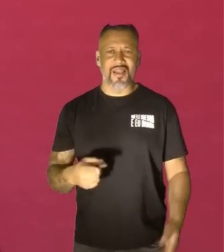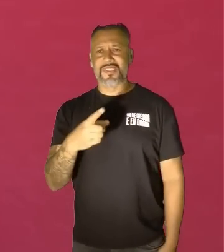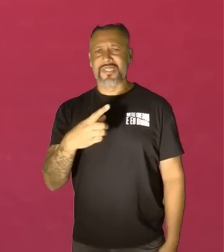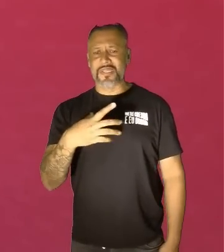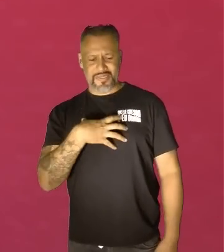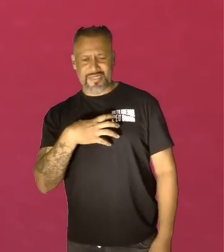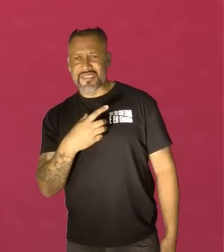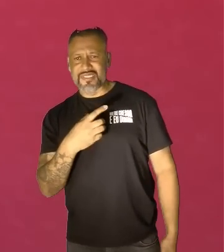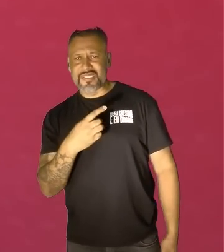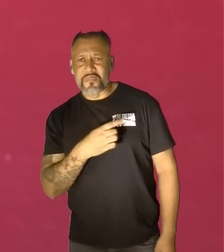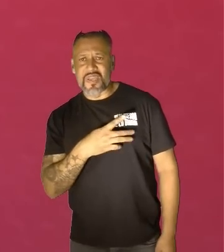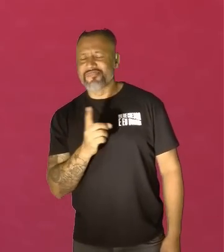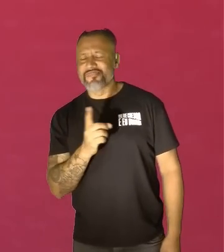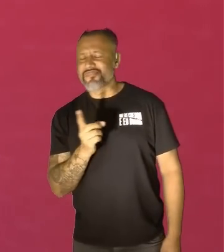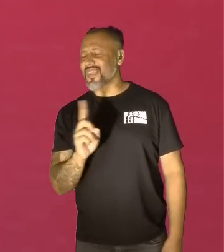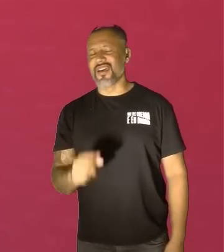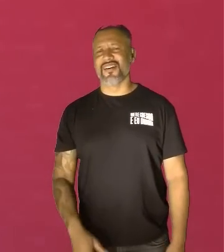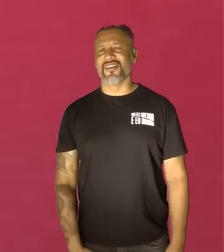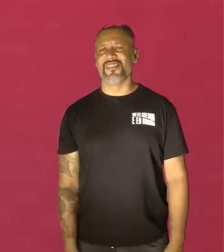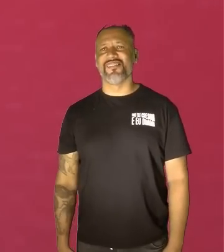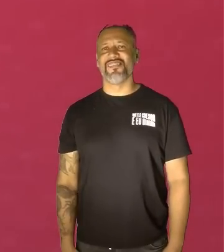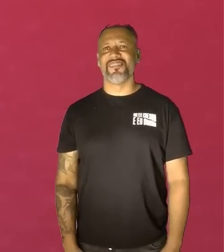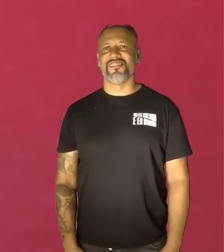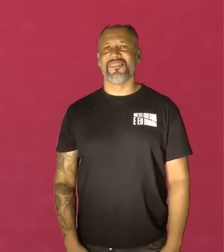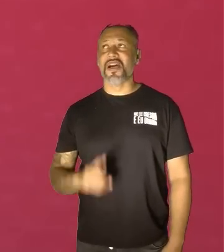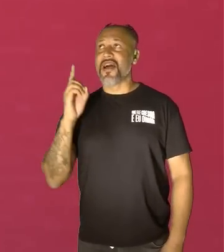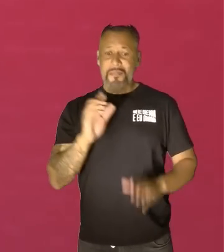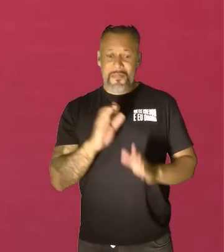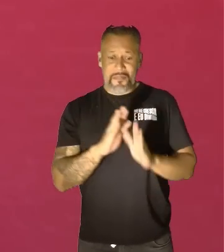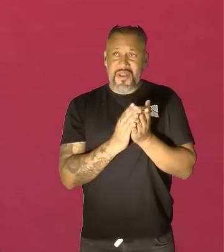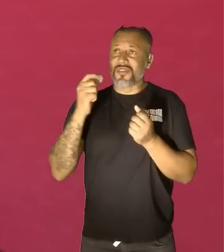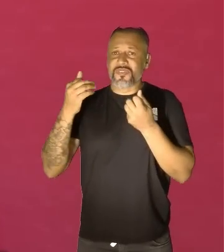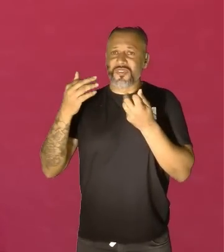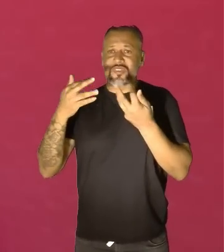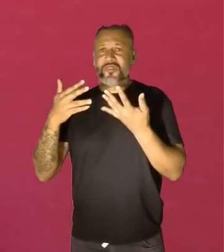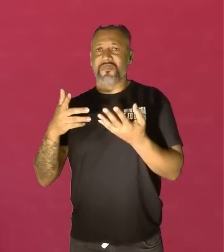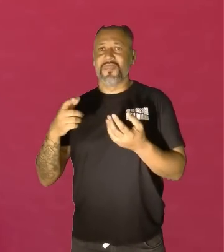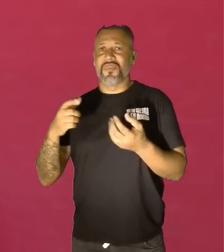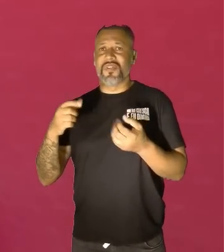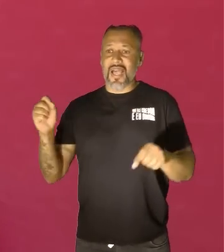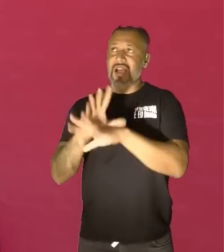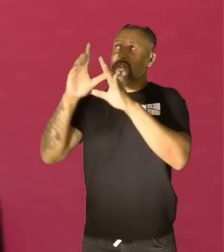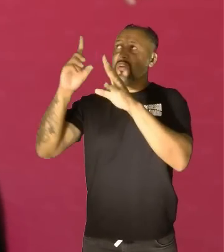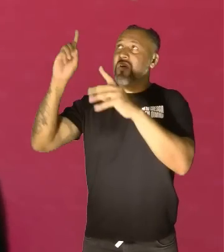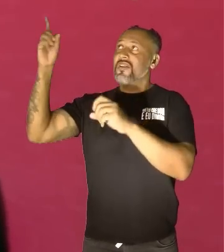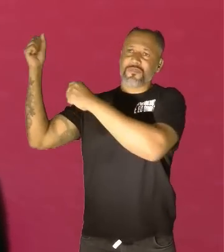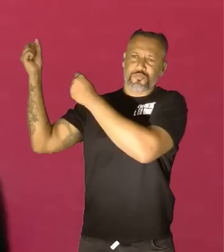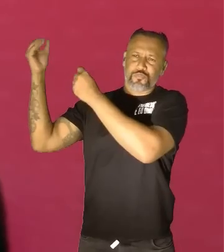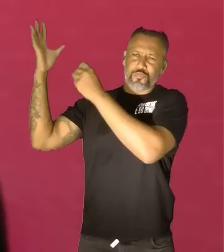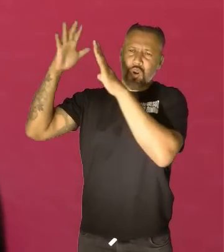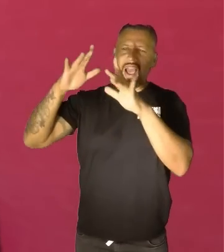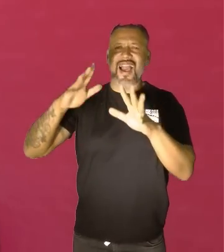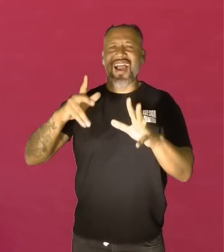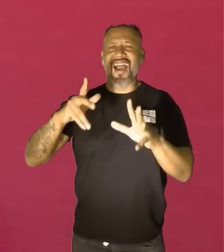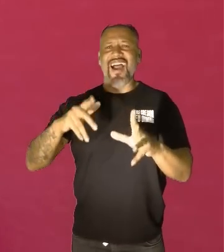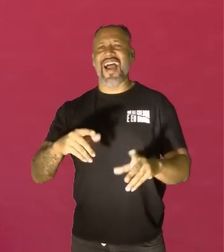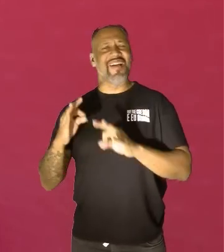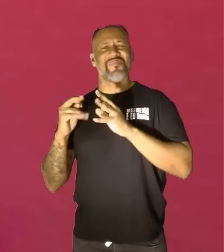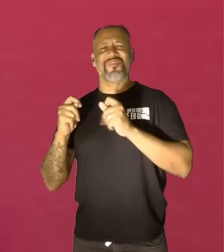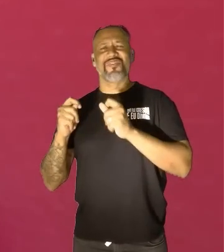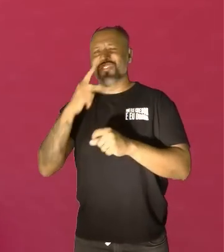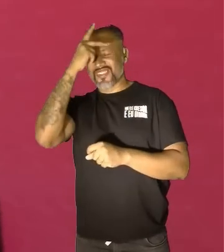Em 1 Crônicas 5:3 diz que quando a glória entrou, todos caíram no chão. E no dia de Pentecostes, quando o vento soprou,